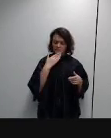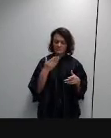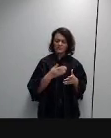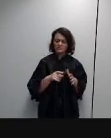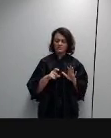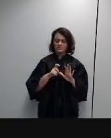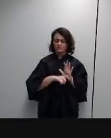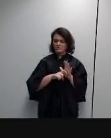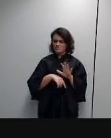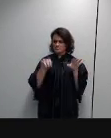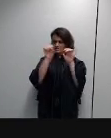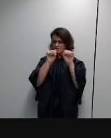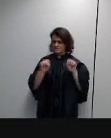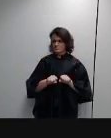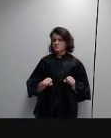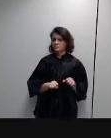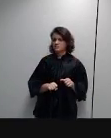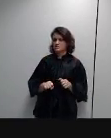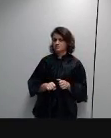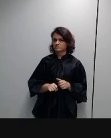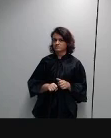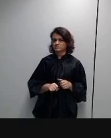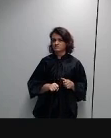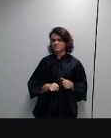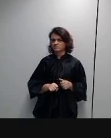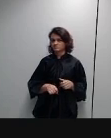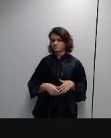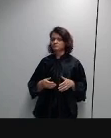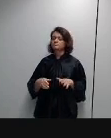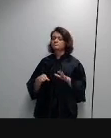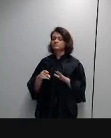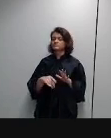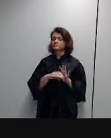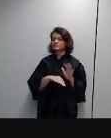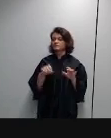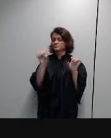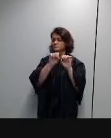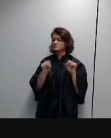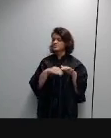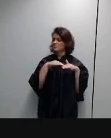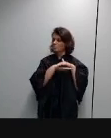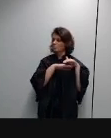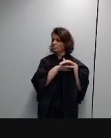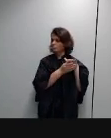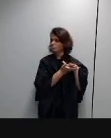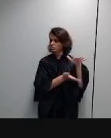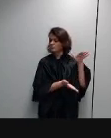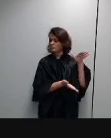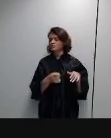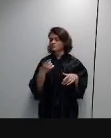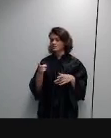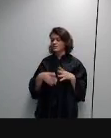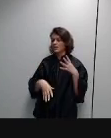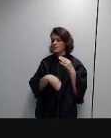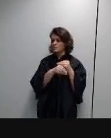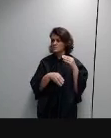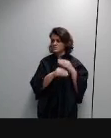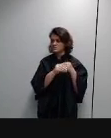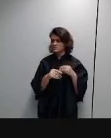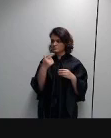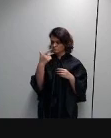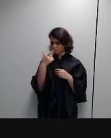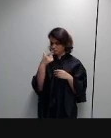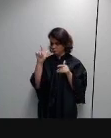sistema e não cumulativo a cobrança um sistema cumulativo e a compensação do que houvesse